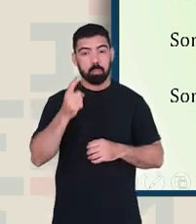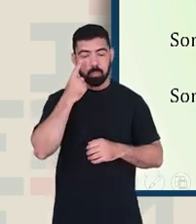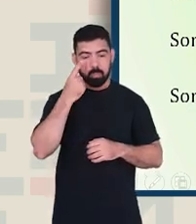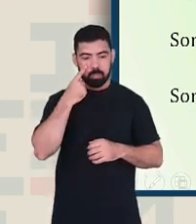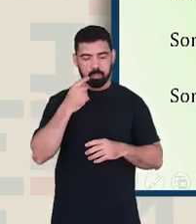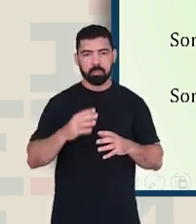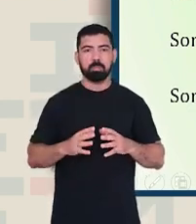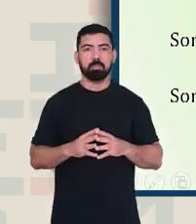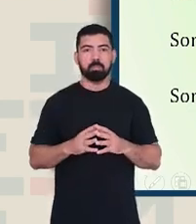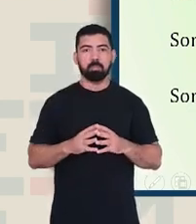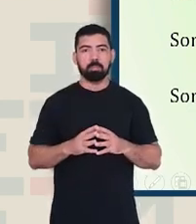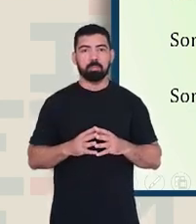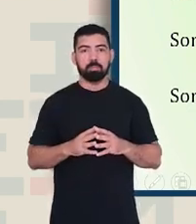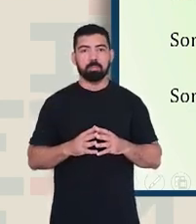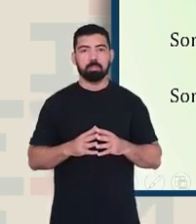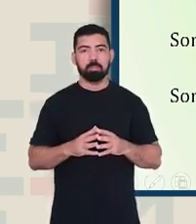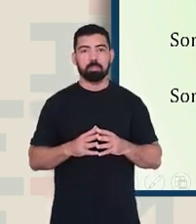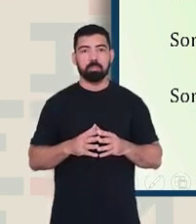outro.